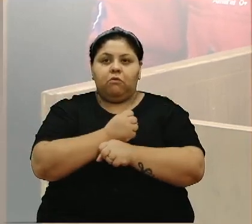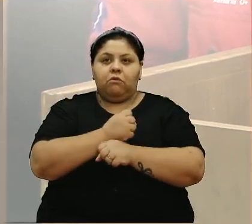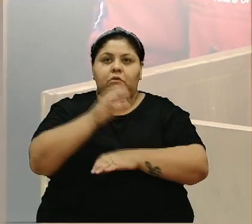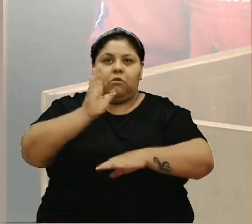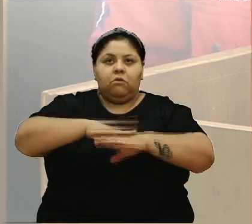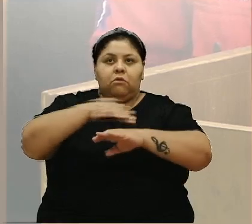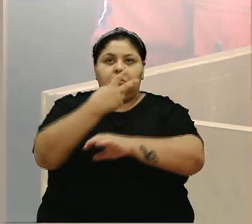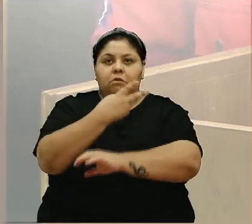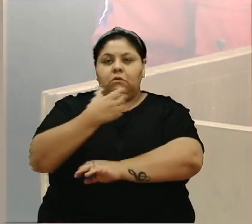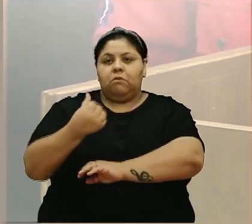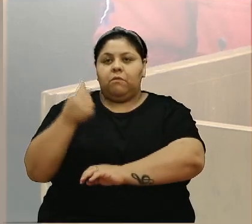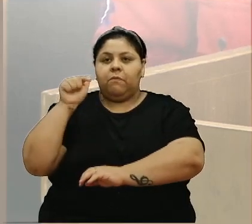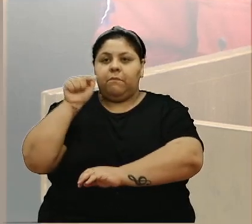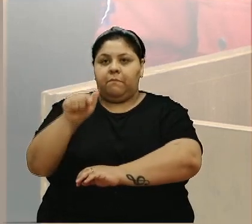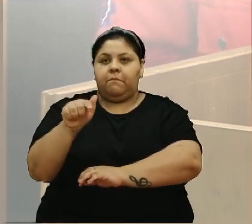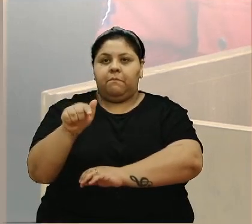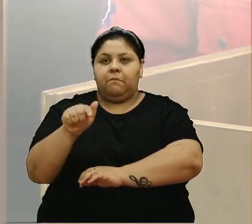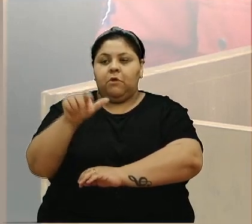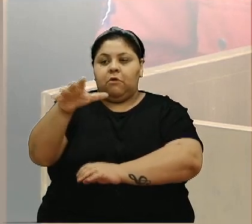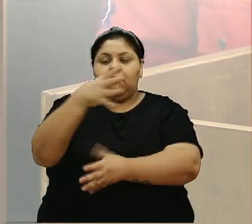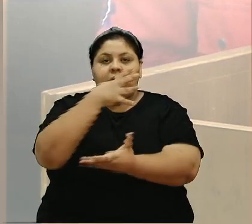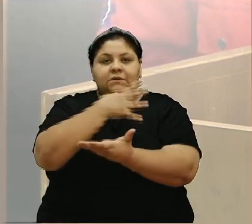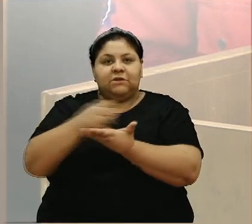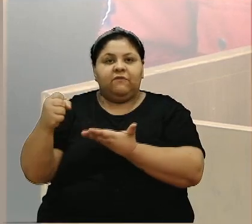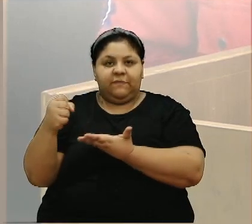de 26.000 resgates.